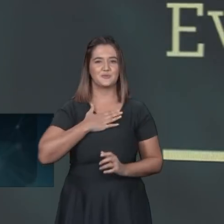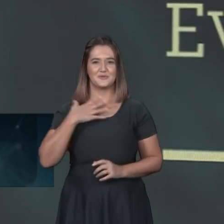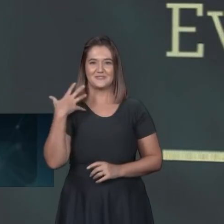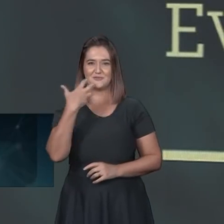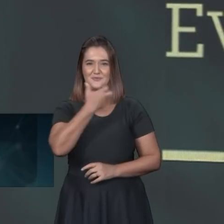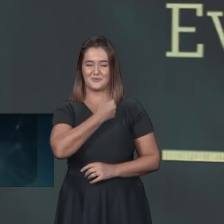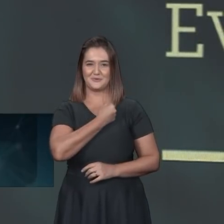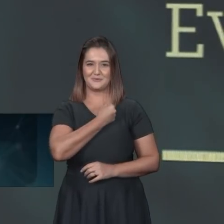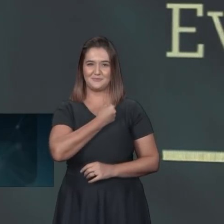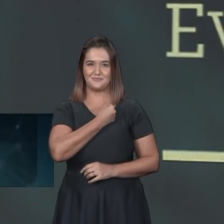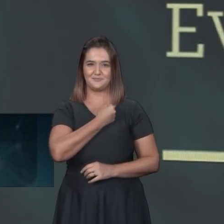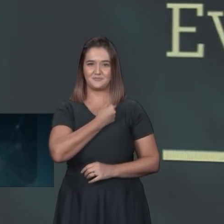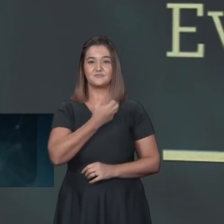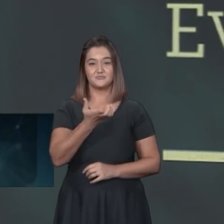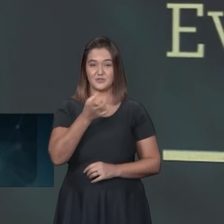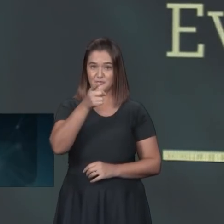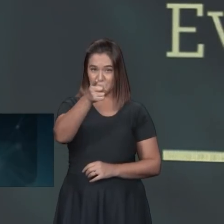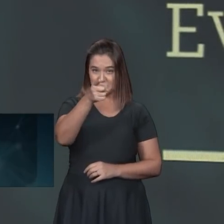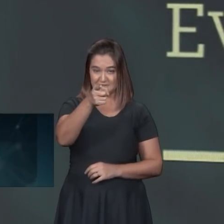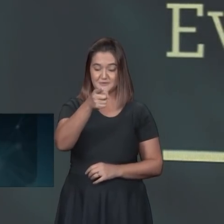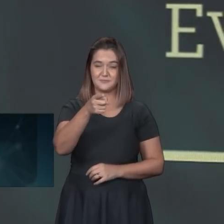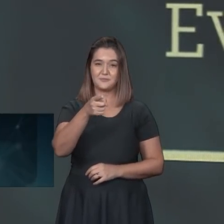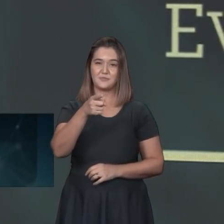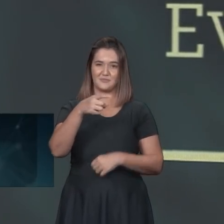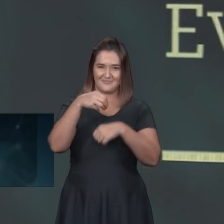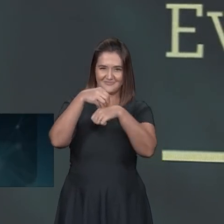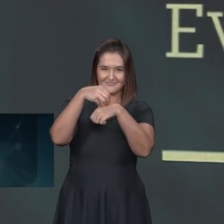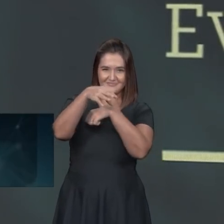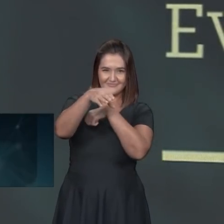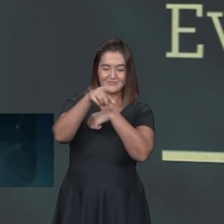quero que você entre no site